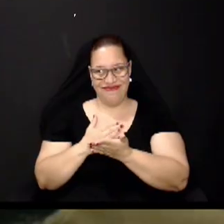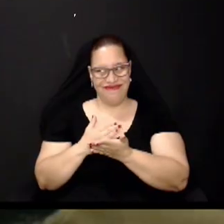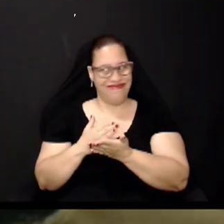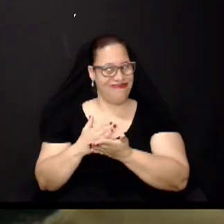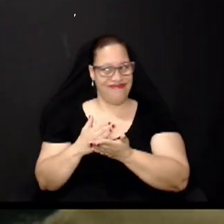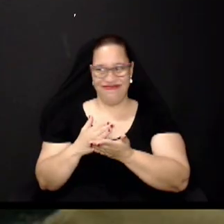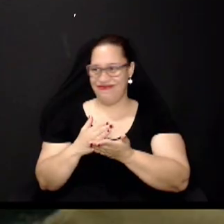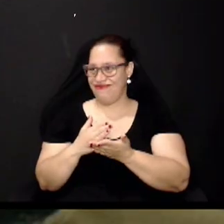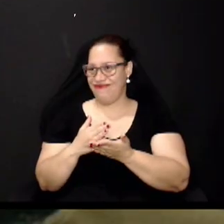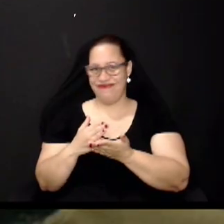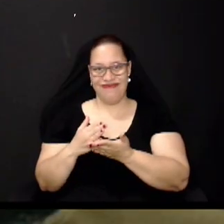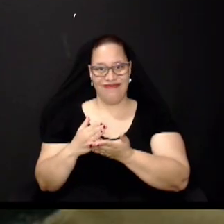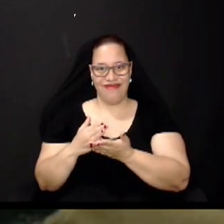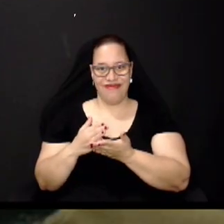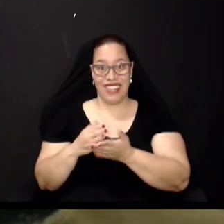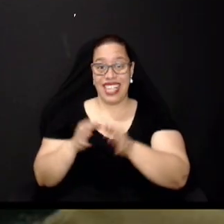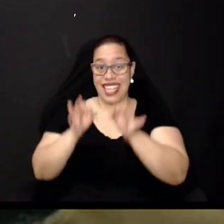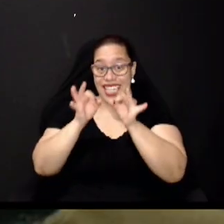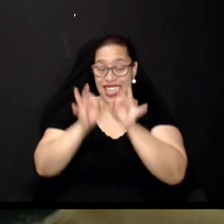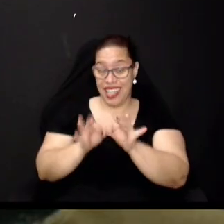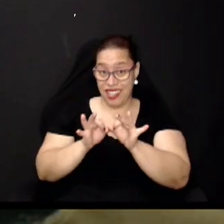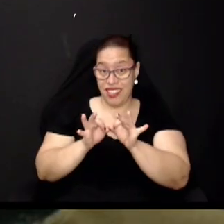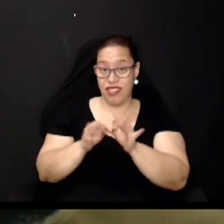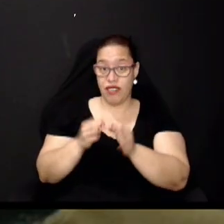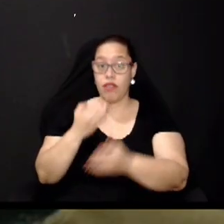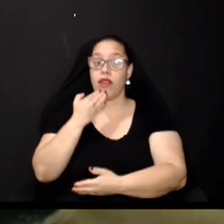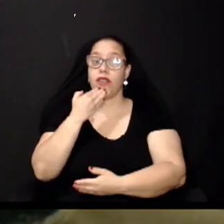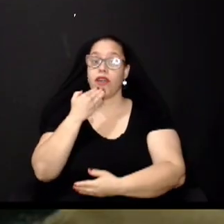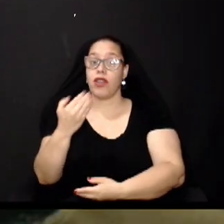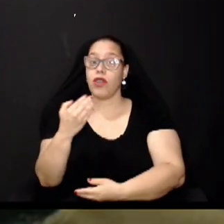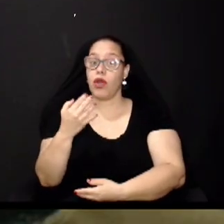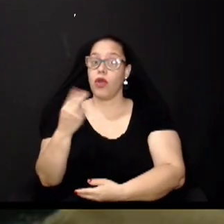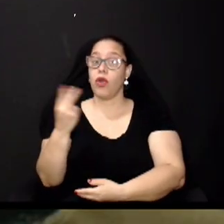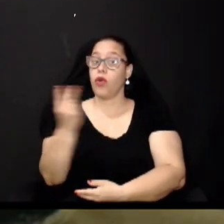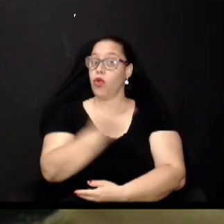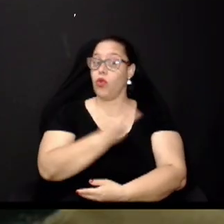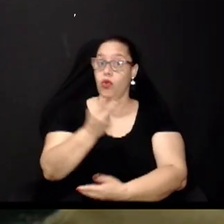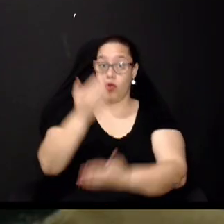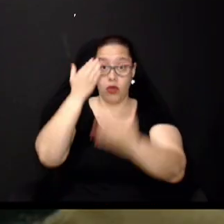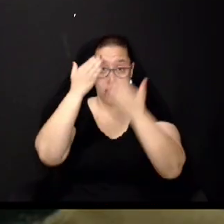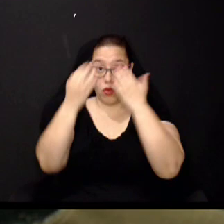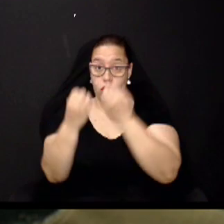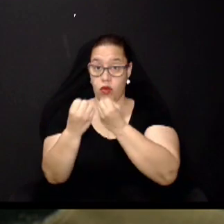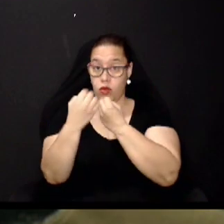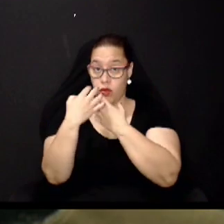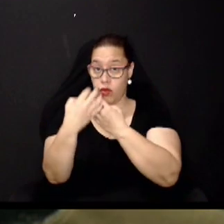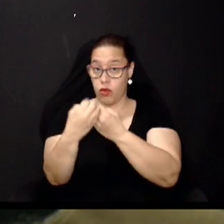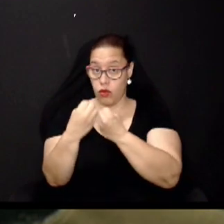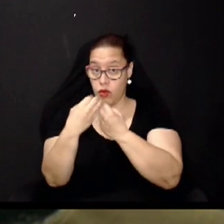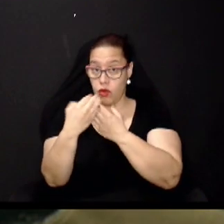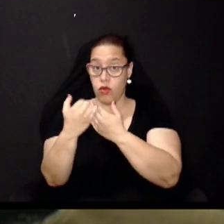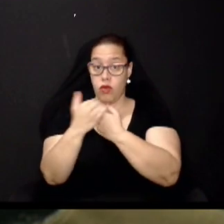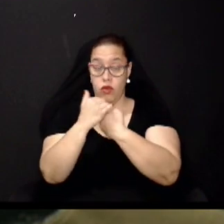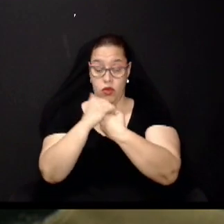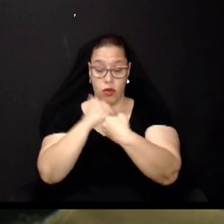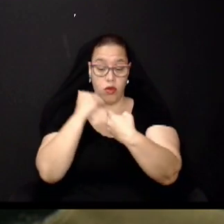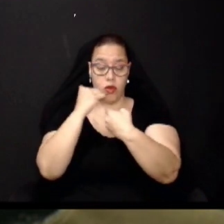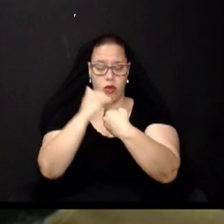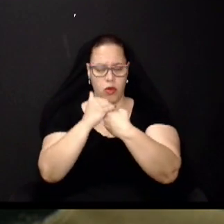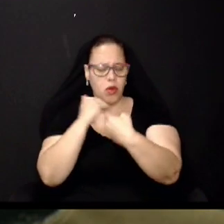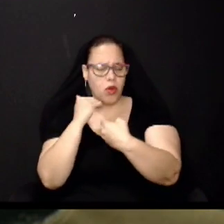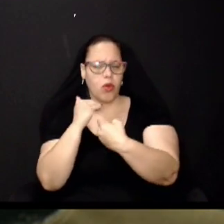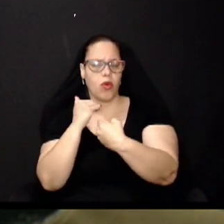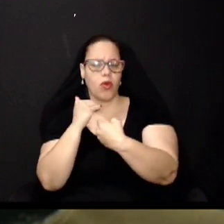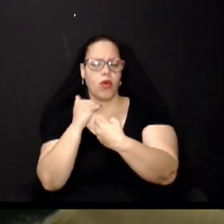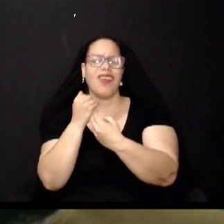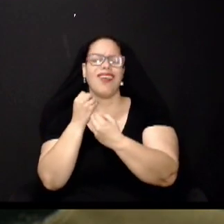forma assertiva. Então eu peço para as nossas psicólogas nos ensinarem, né, nos orientarem, qual o